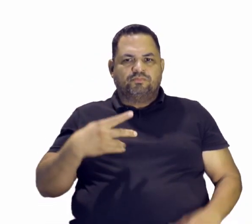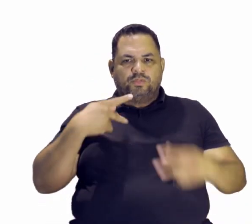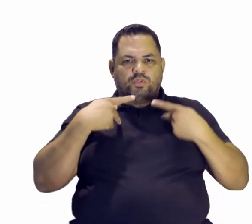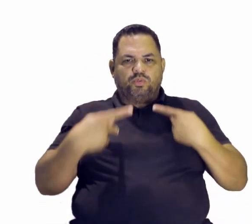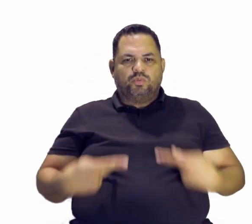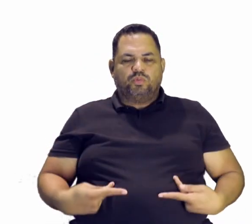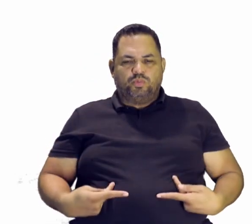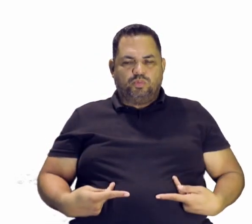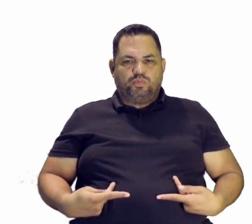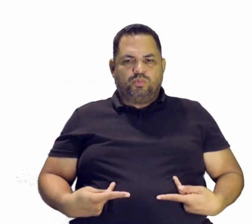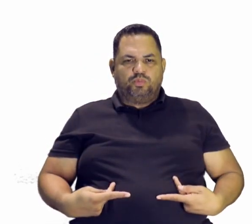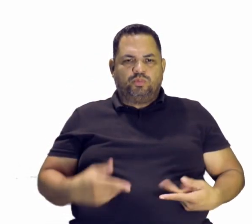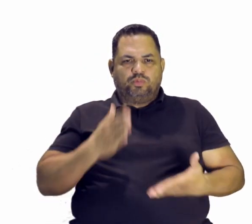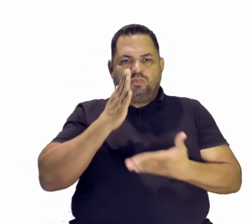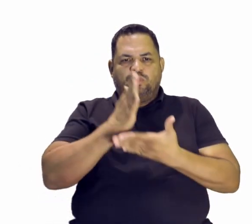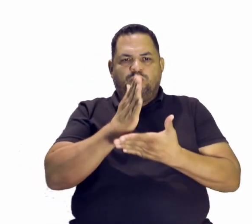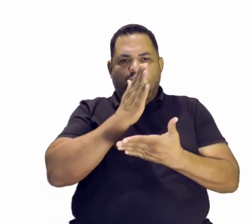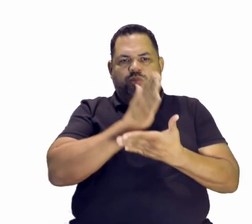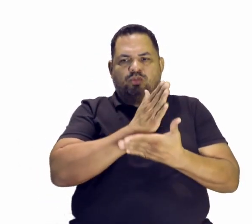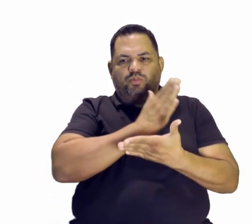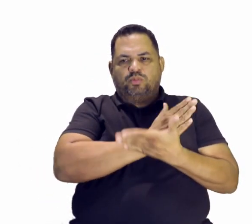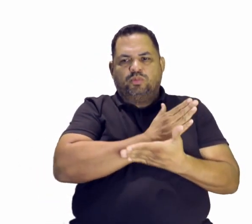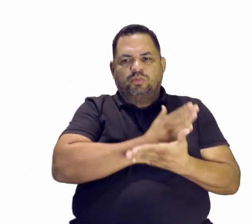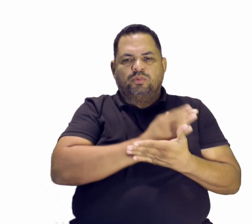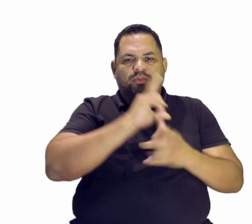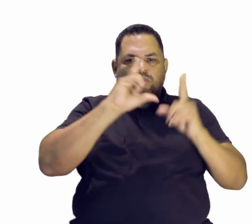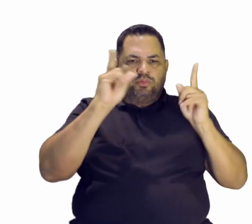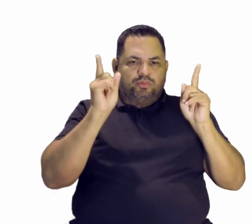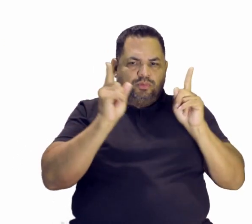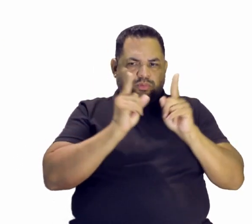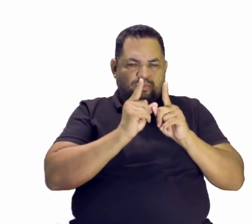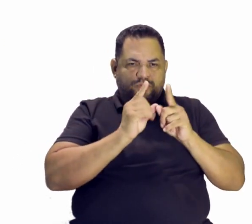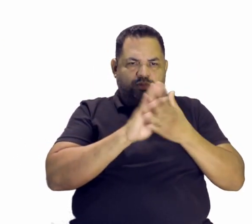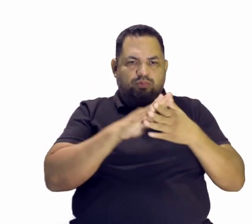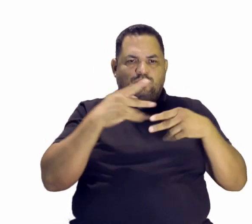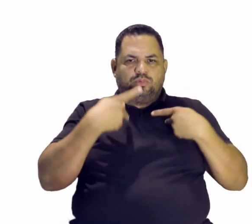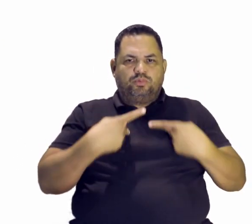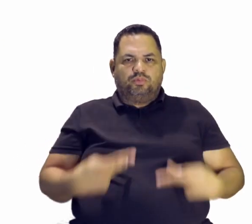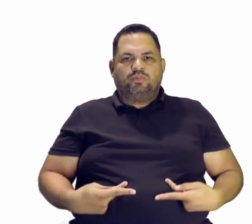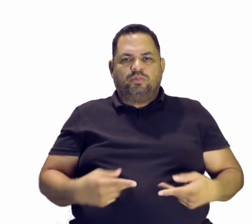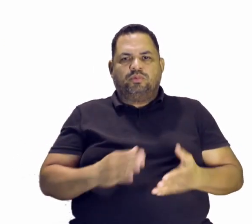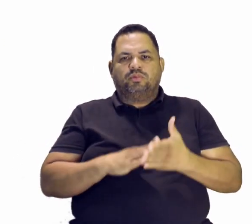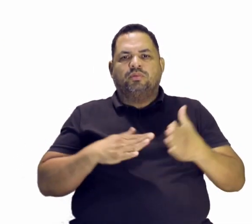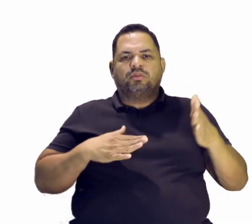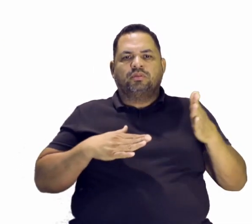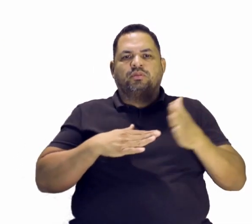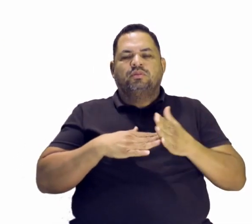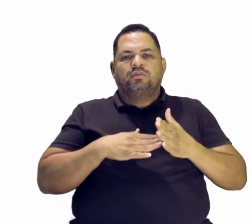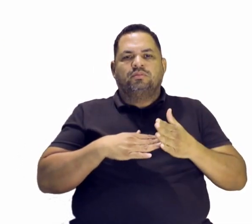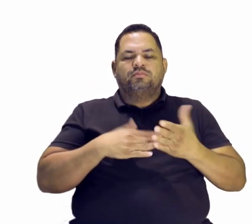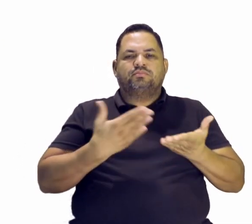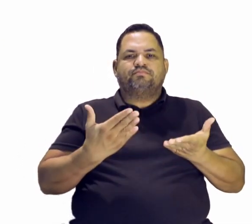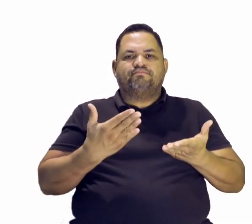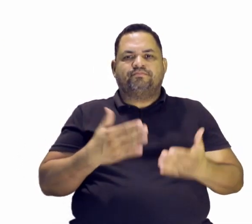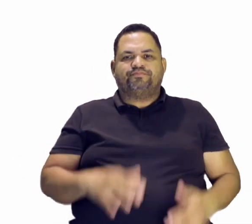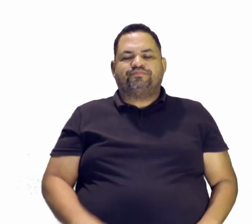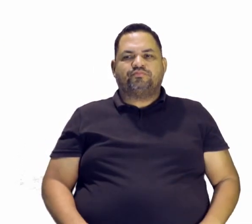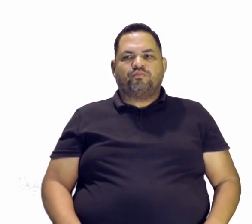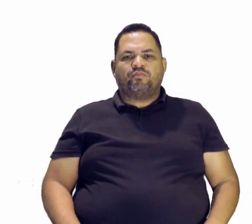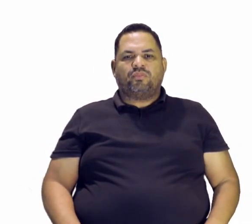fosse repartir em partes menores, o nosso corpo teria até aí, né,